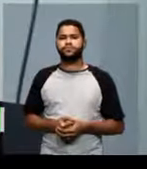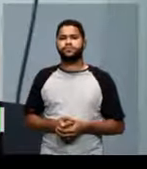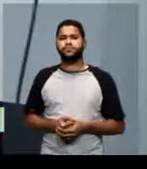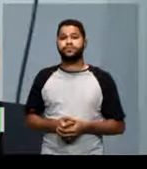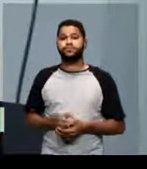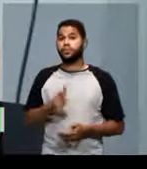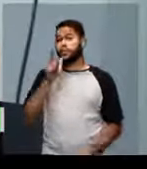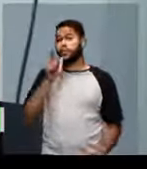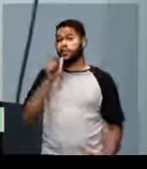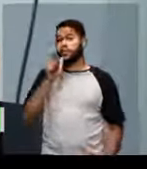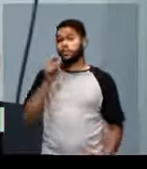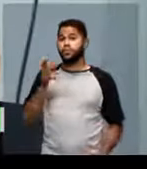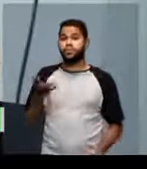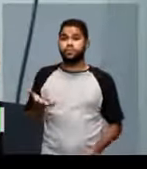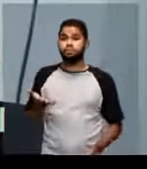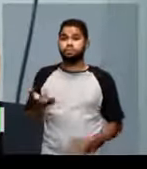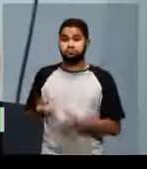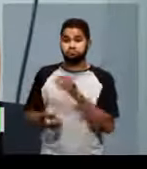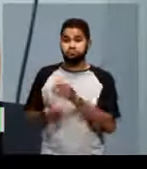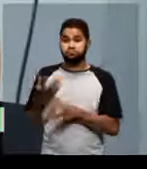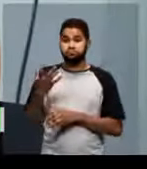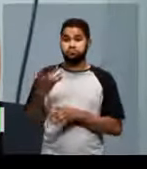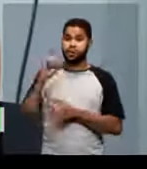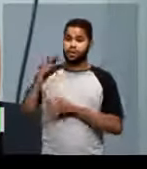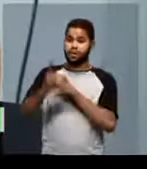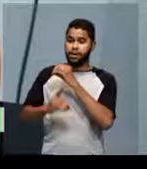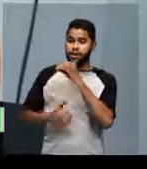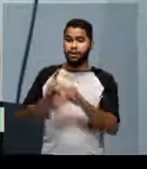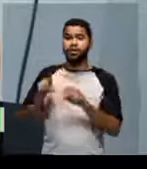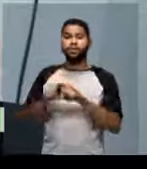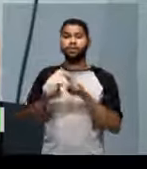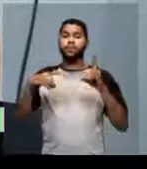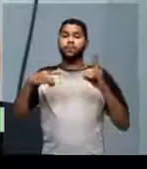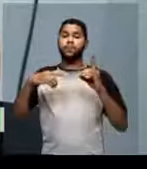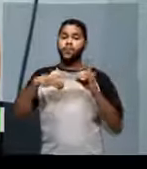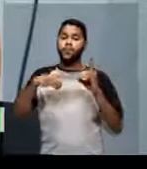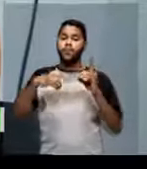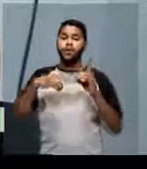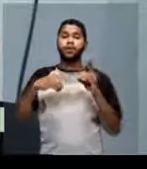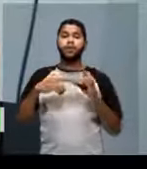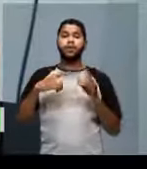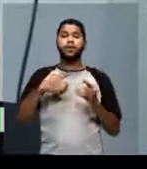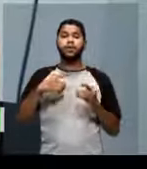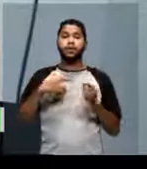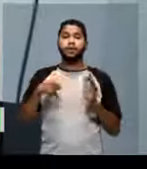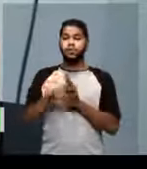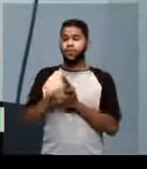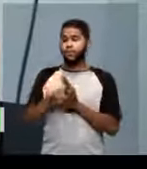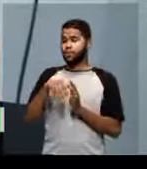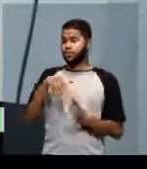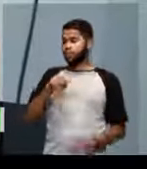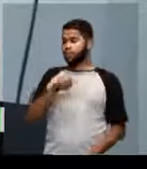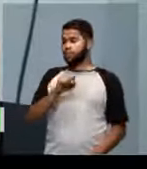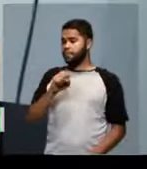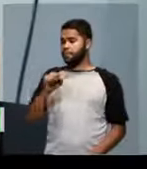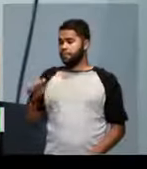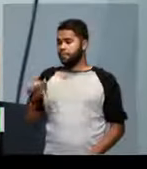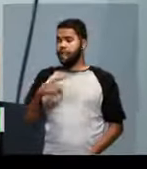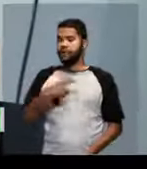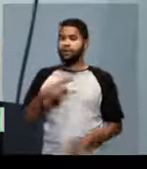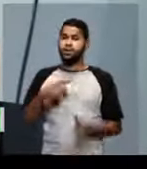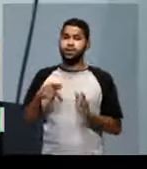a água, né? Ela é formada de átomos, ela é formada de moléculas. Então, ela tem ali uma massa, né? Que está contida no núcleo